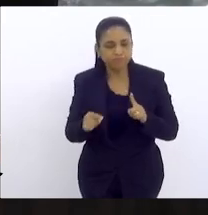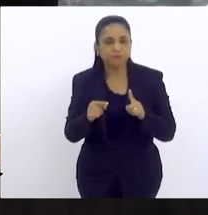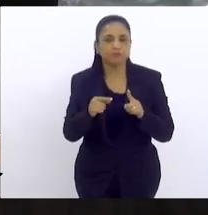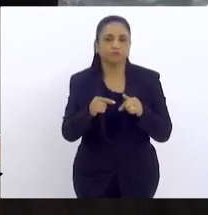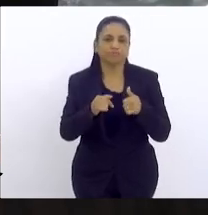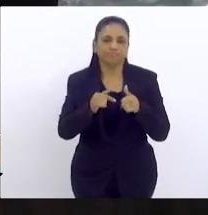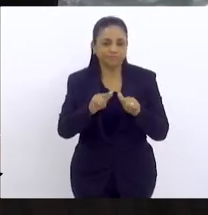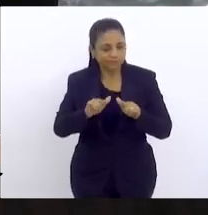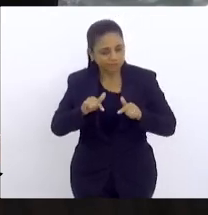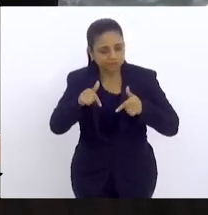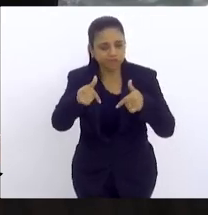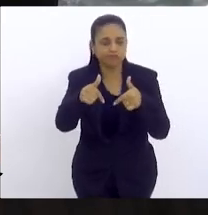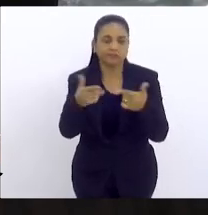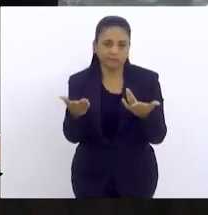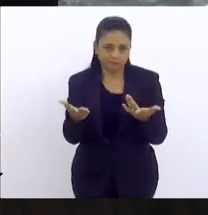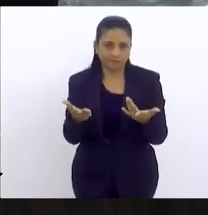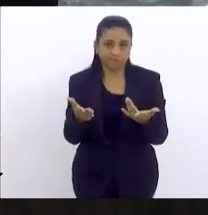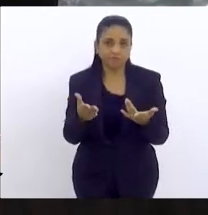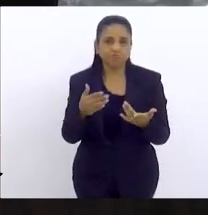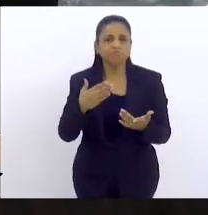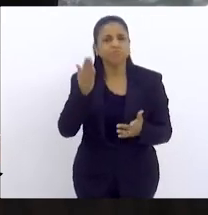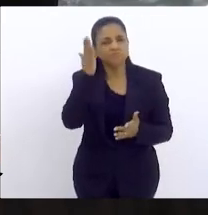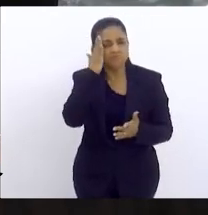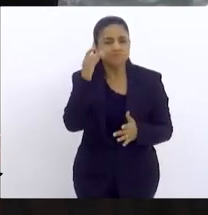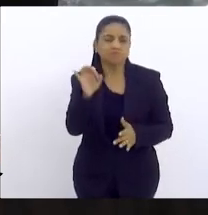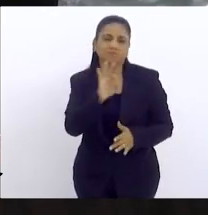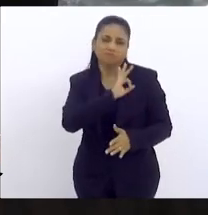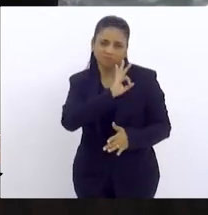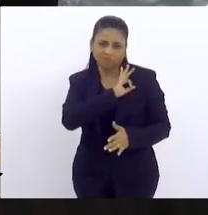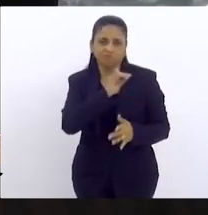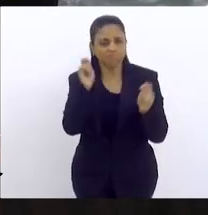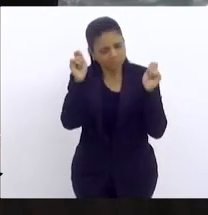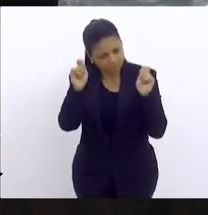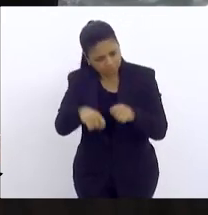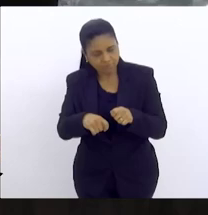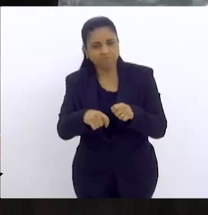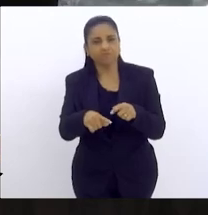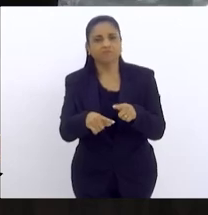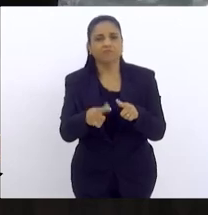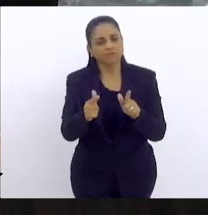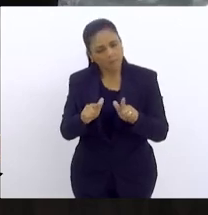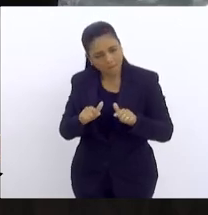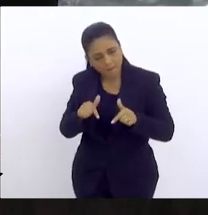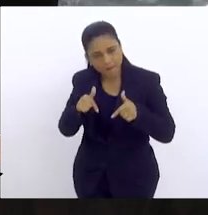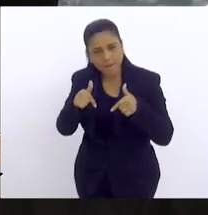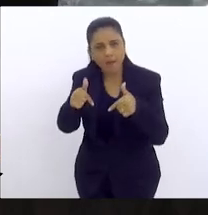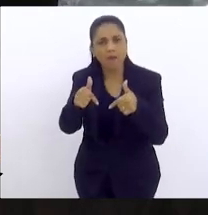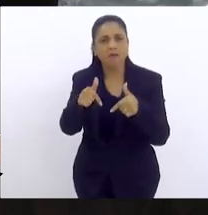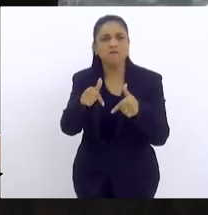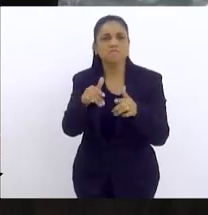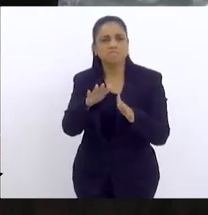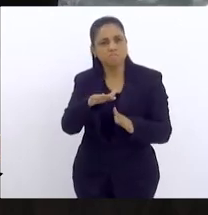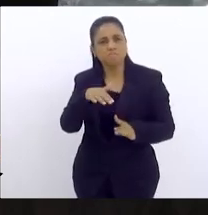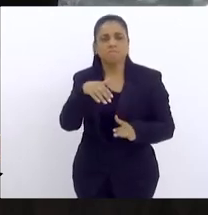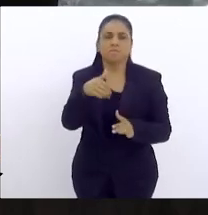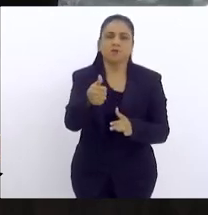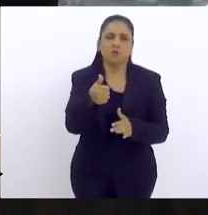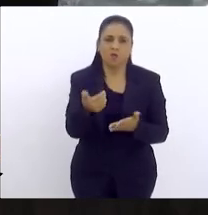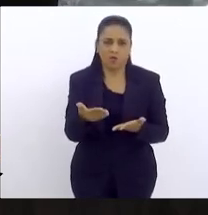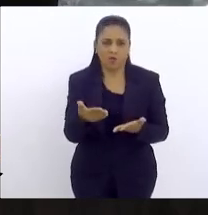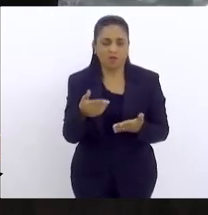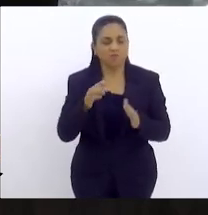mas eu sei que a polícia tem condições e eu sei que vai fazer cada vez mais e eu quero